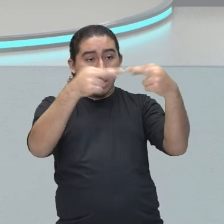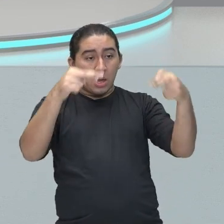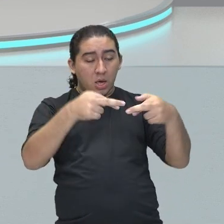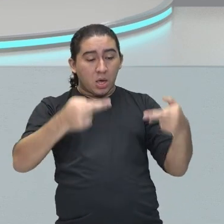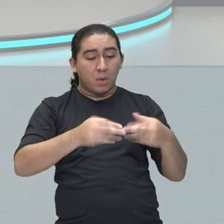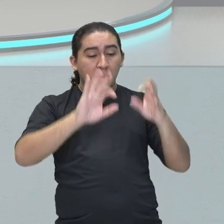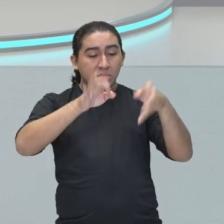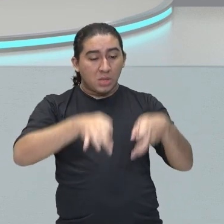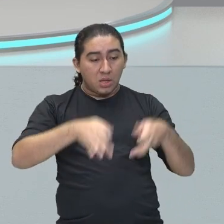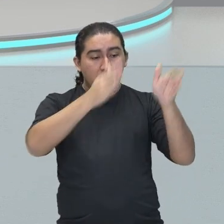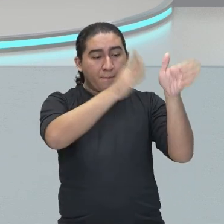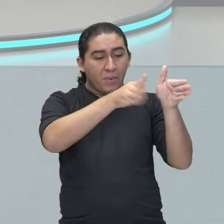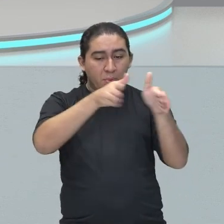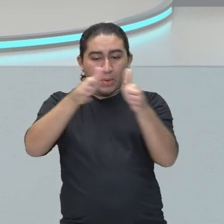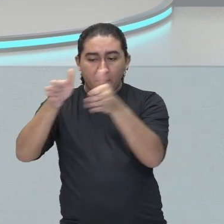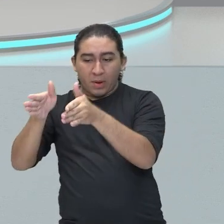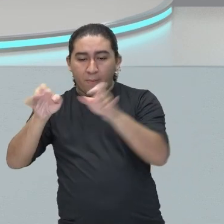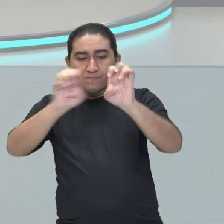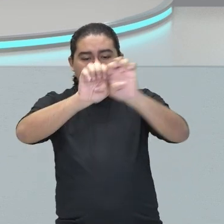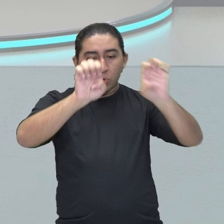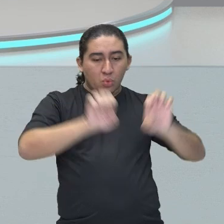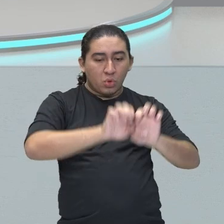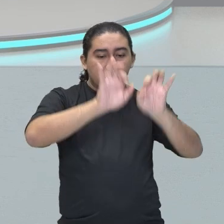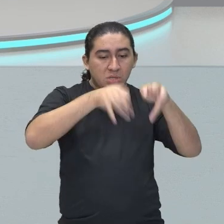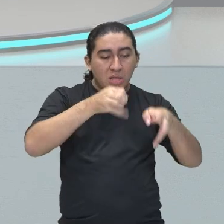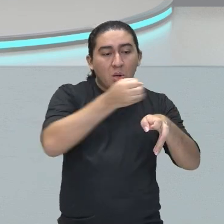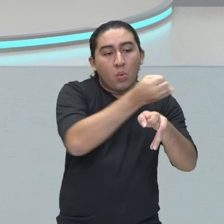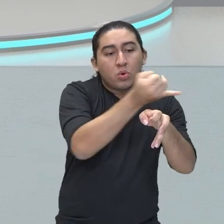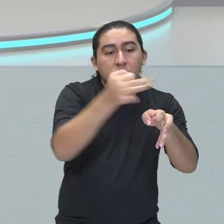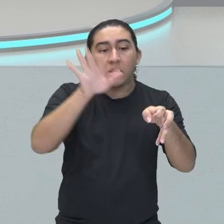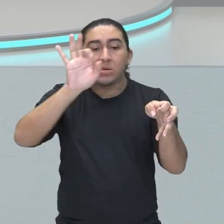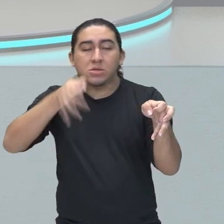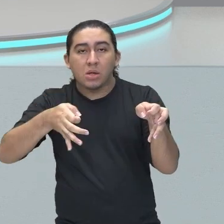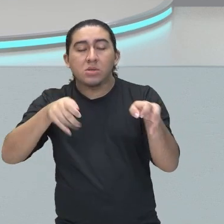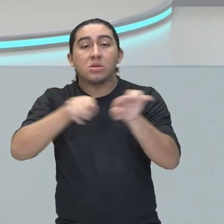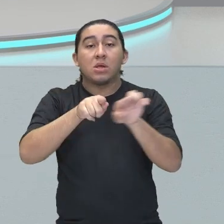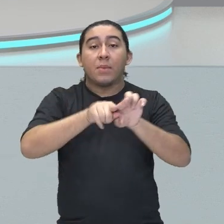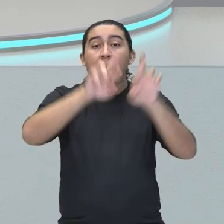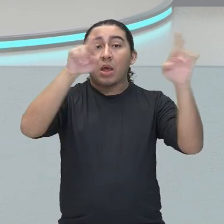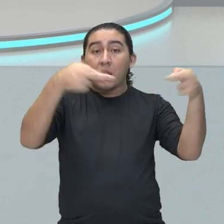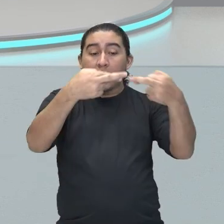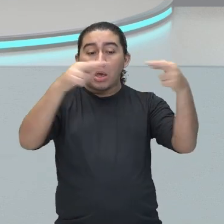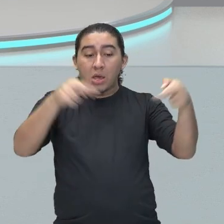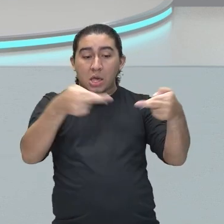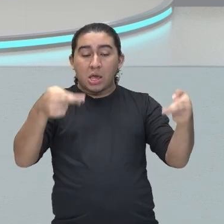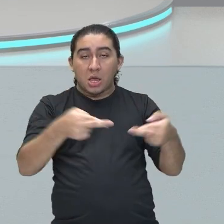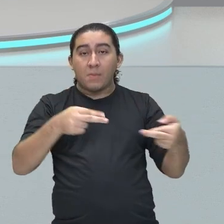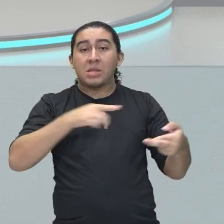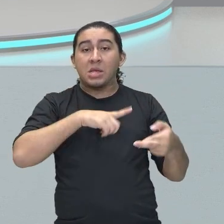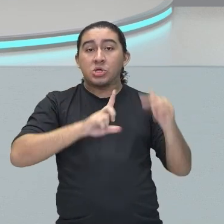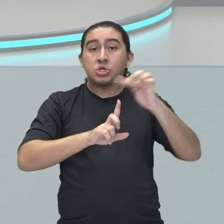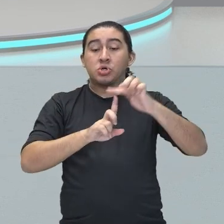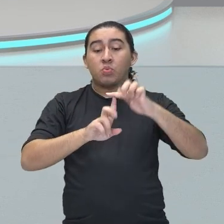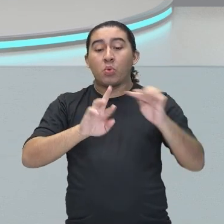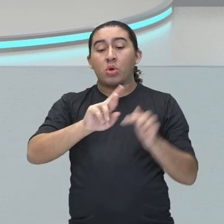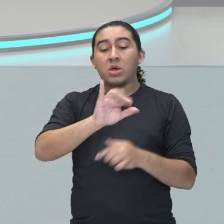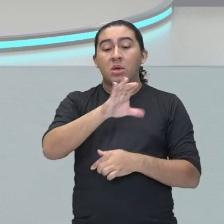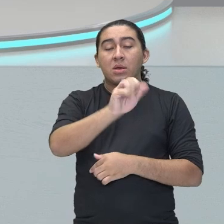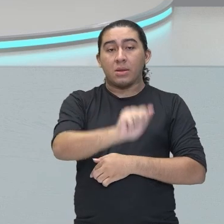as sílabas poéticas contadas, com rimas ricas